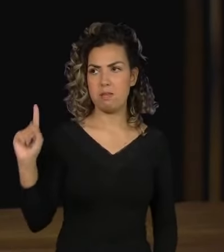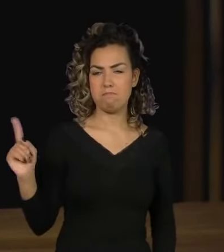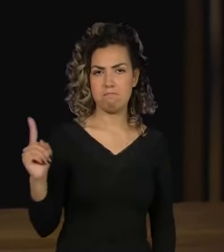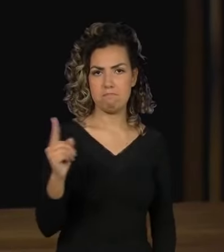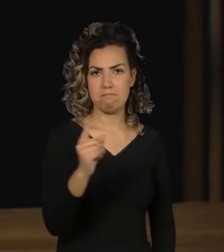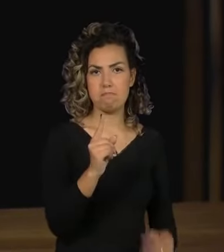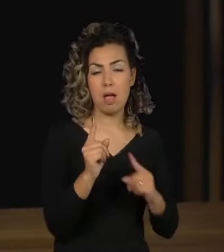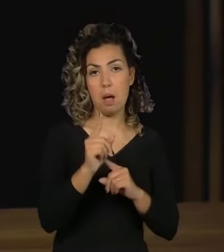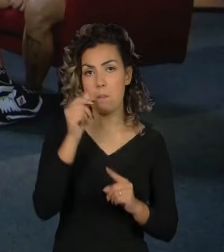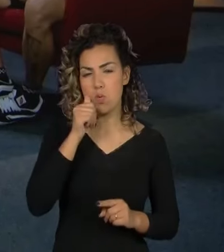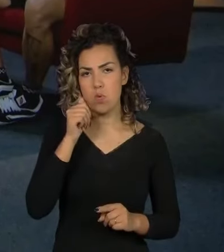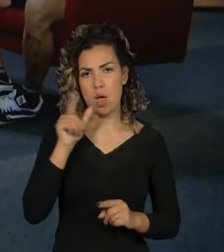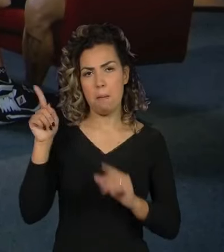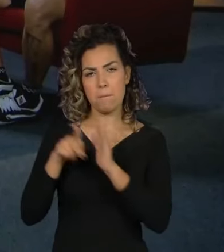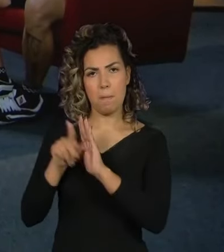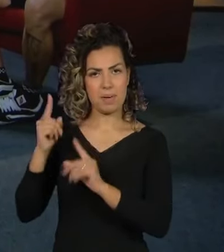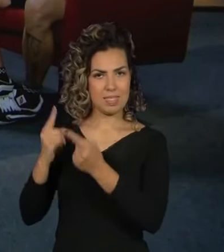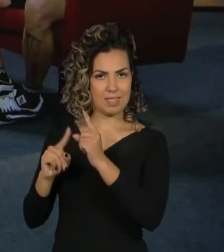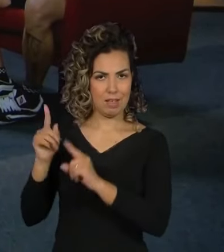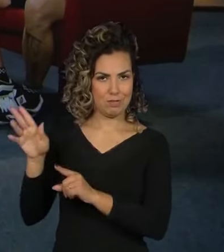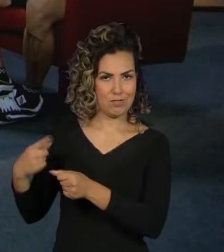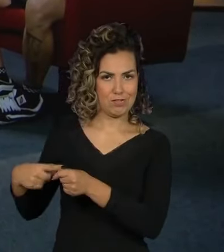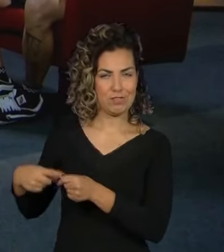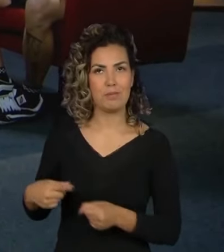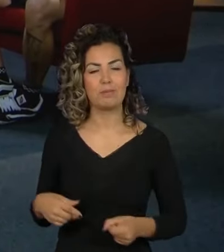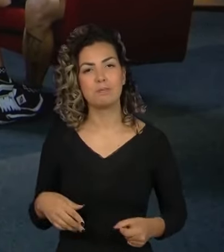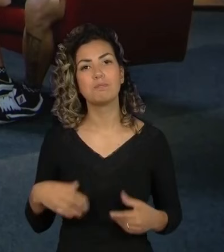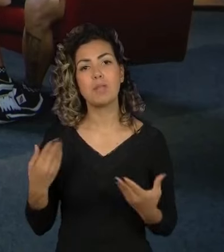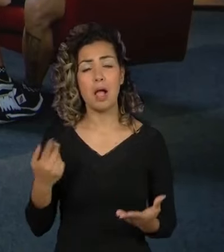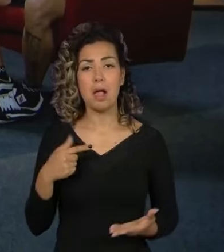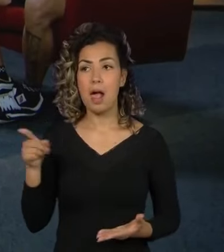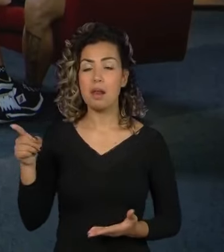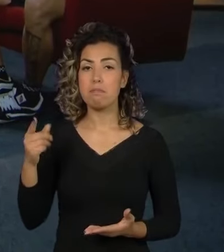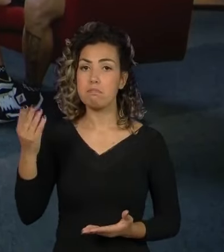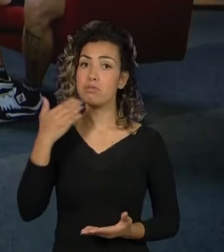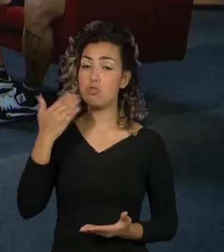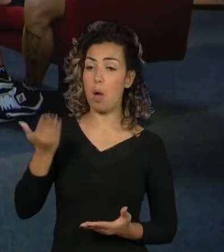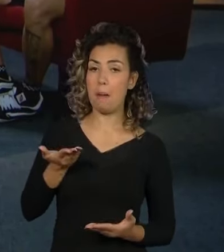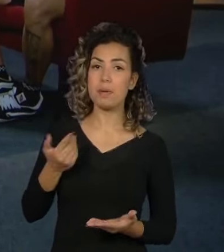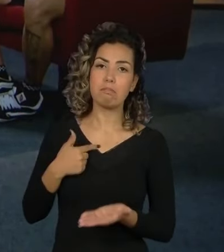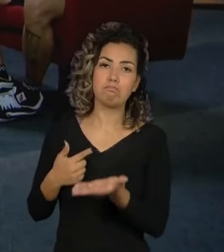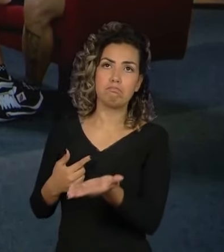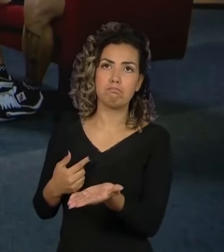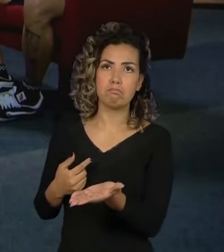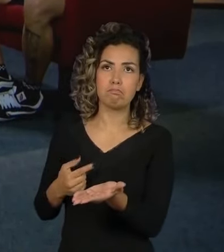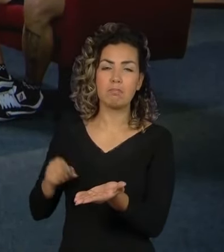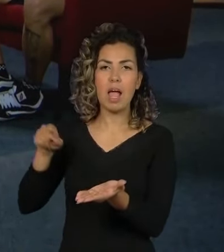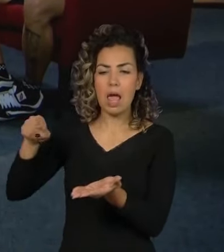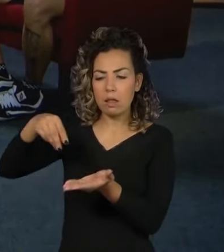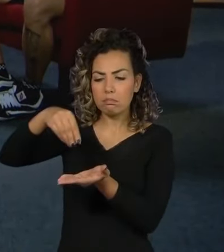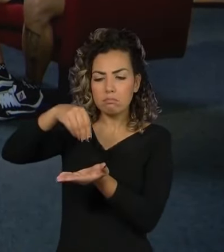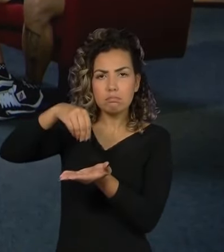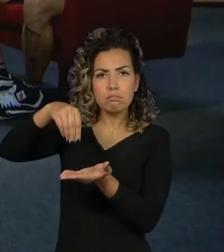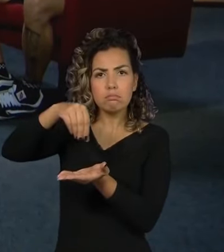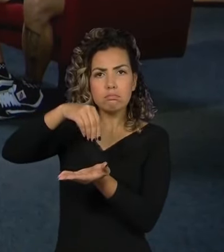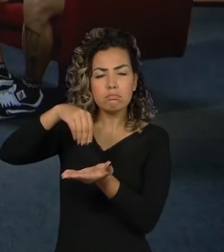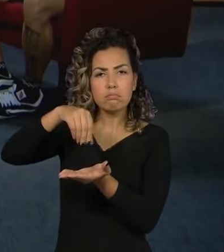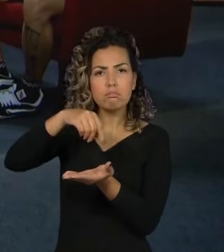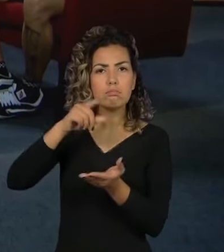lá de presente prudente e ela falou abre a mão aí eu abri a mão assim ela colocou uma cinza de Palo